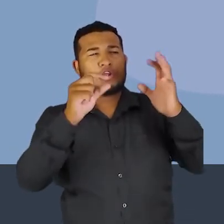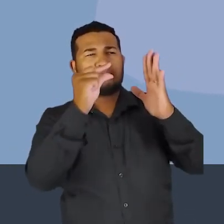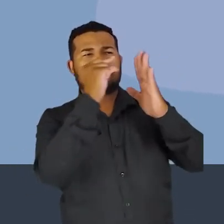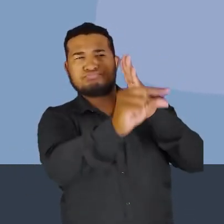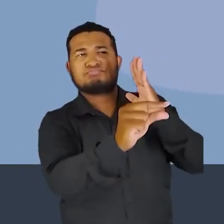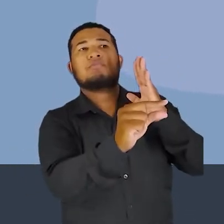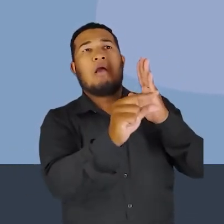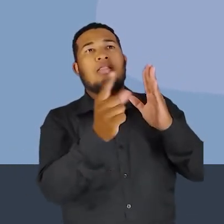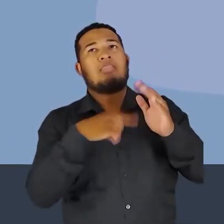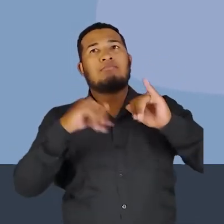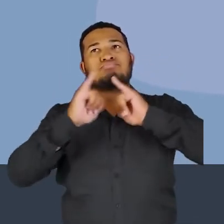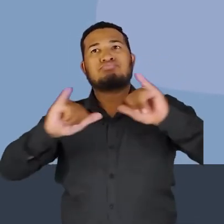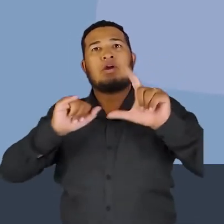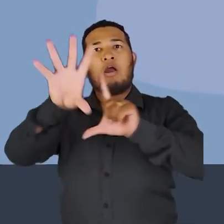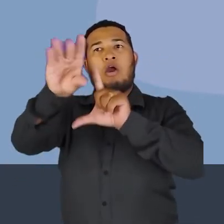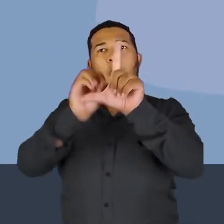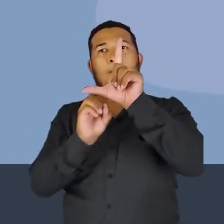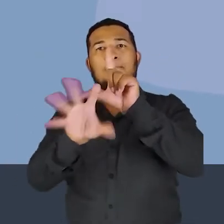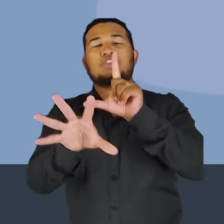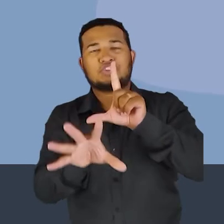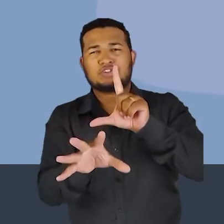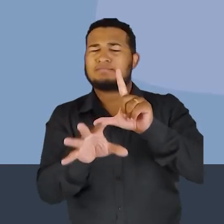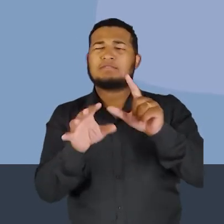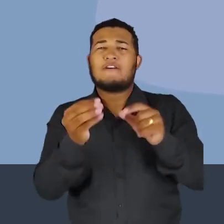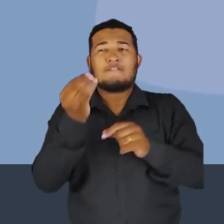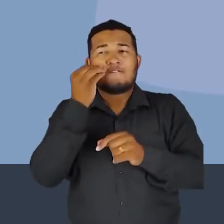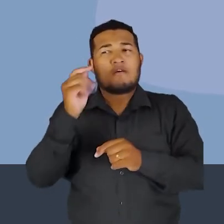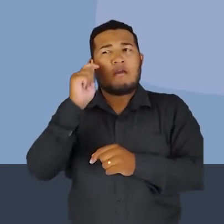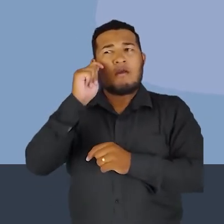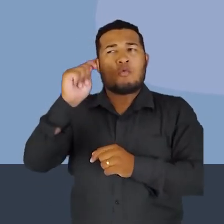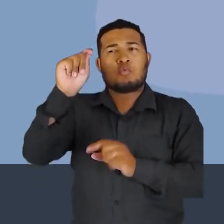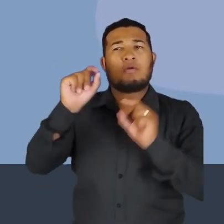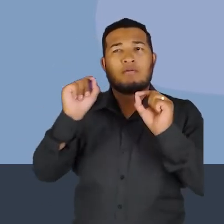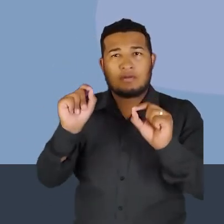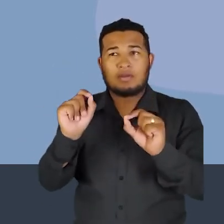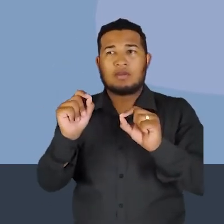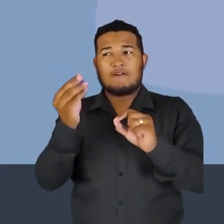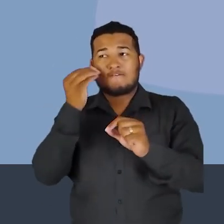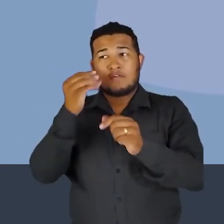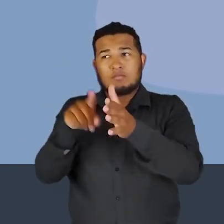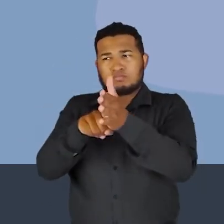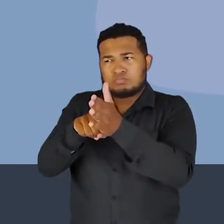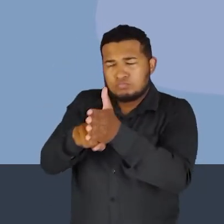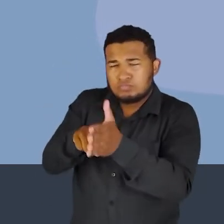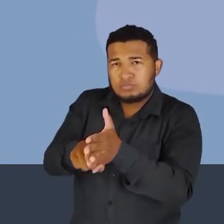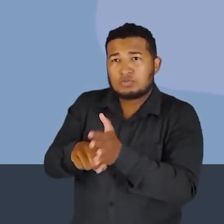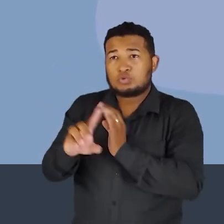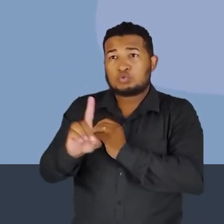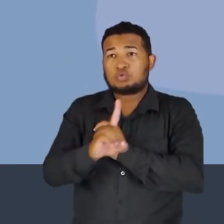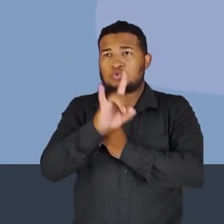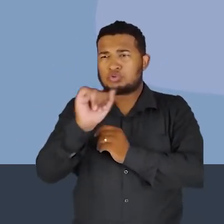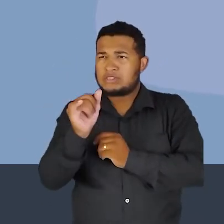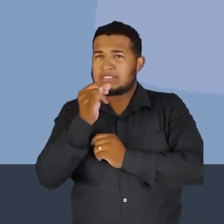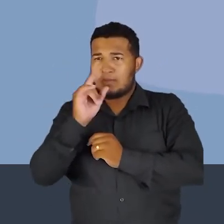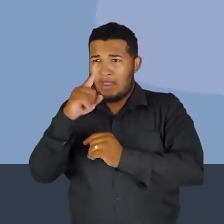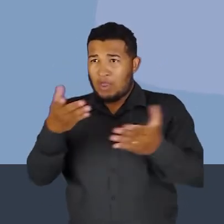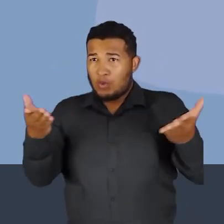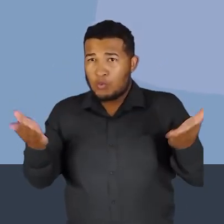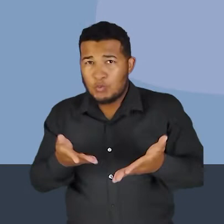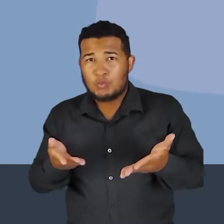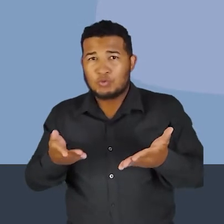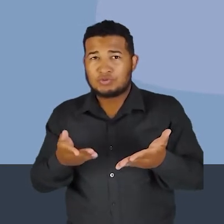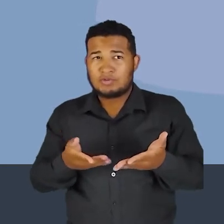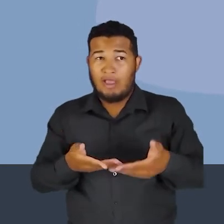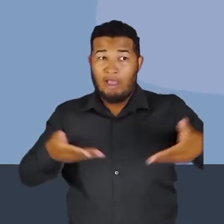na notícia. Verifique o autor, busque fontes de apoio, verifique a data. É de hoje?